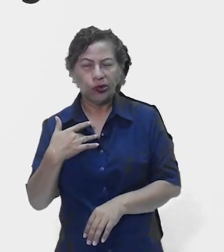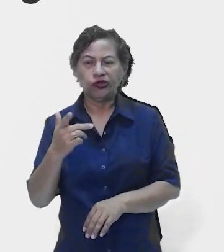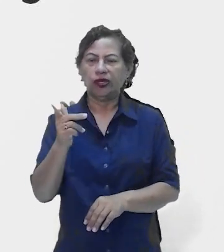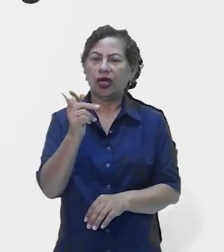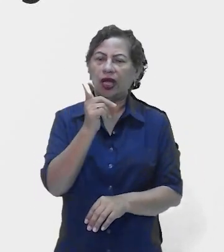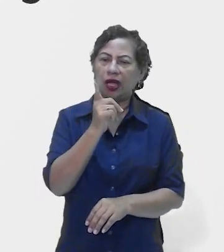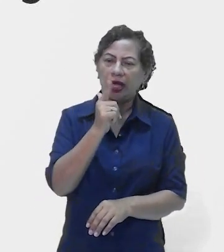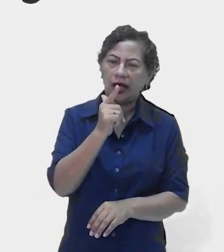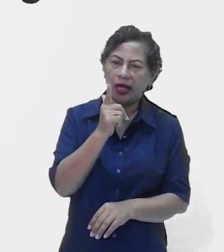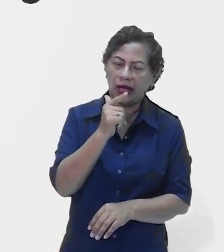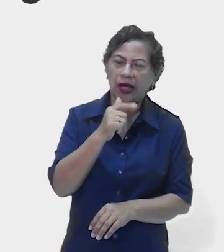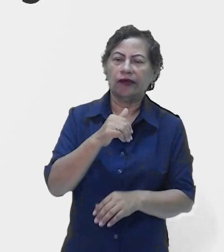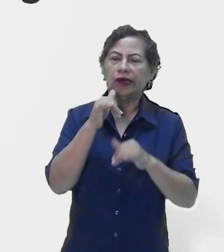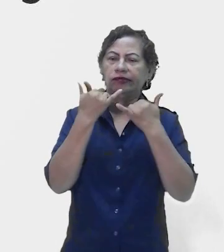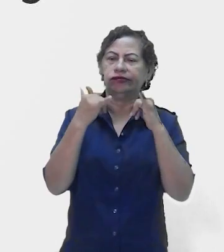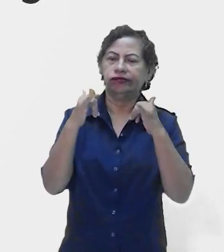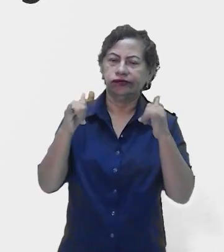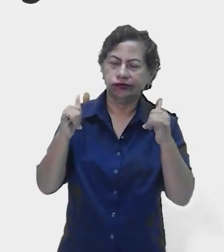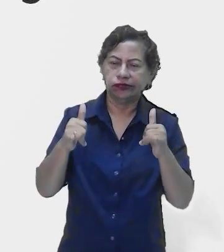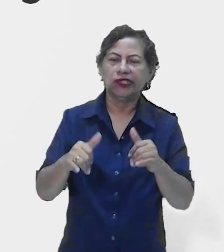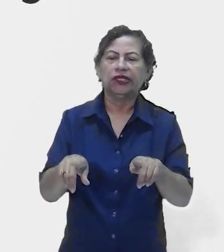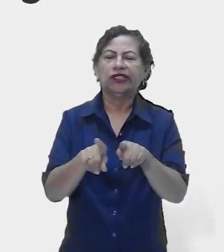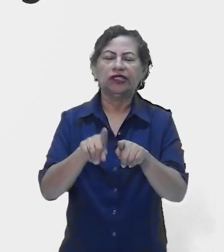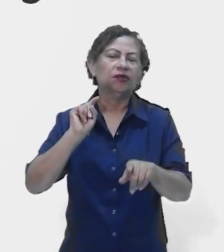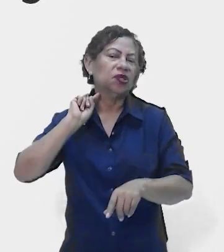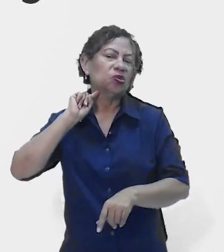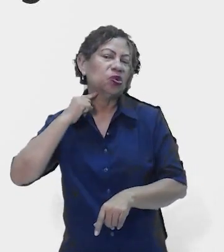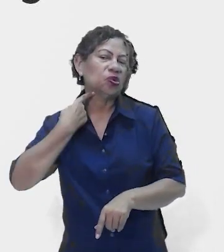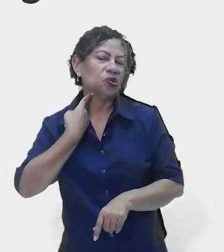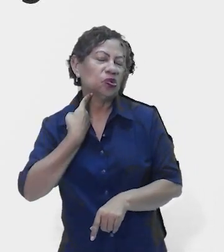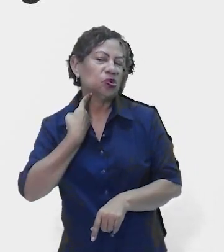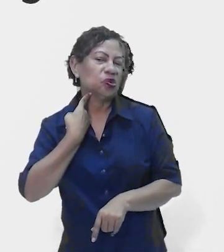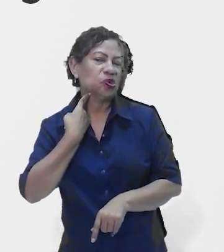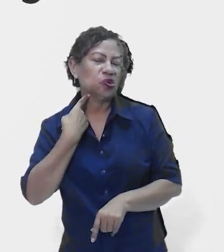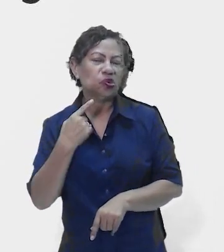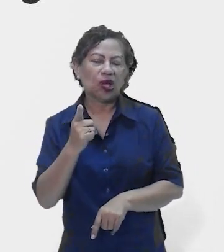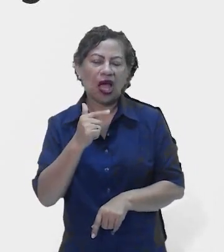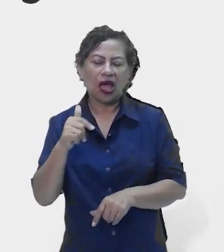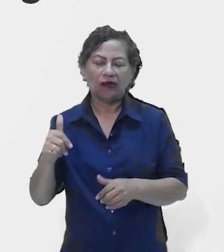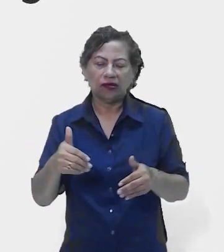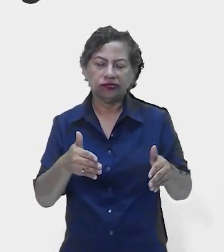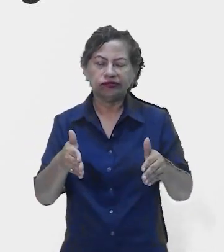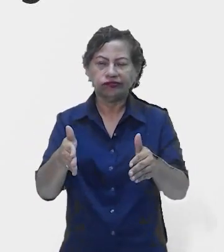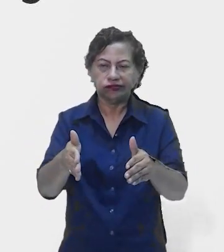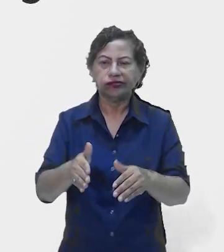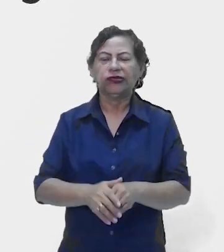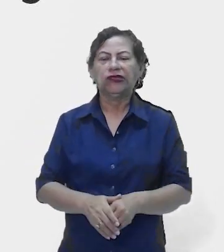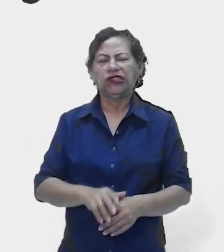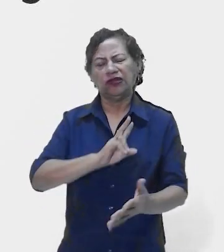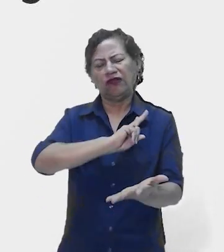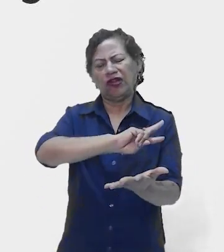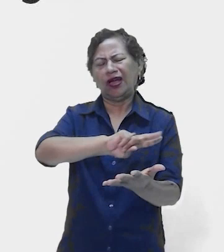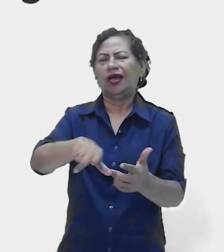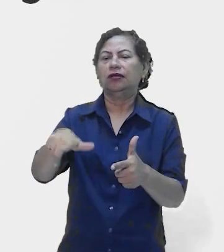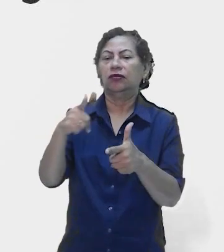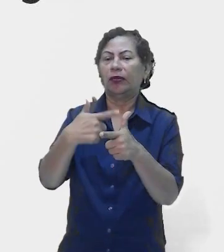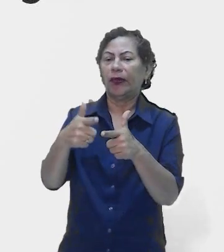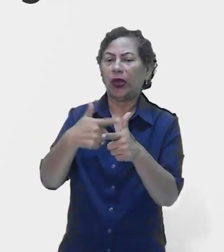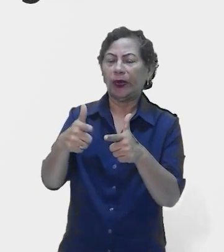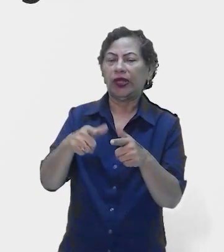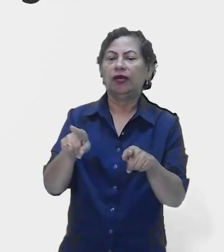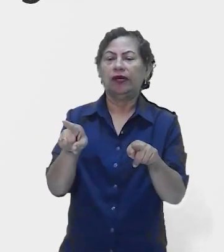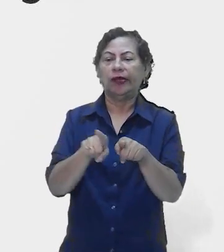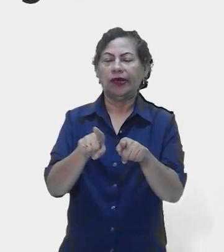água, fornecimento de energia e a poluição de uma forma geral, que vai desde a poluição visual,